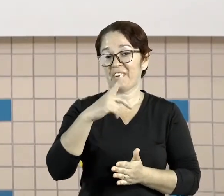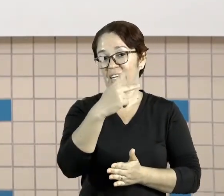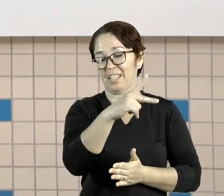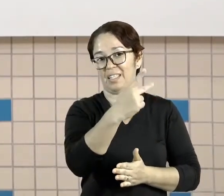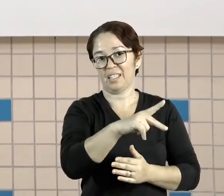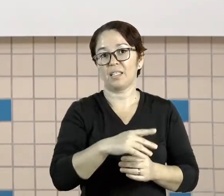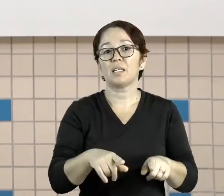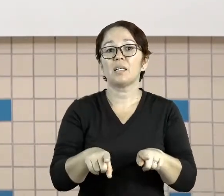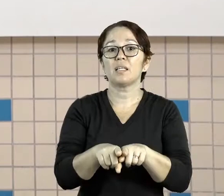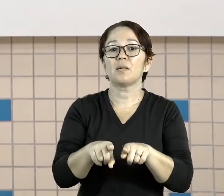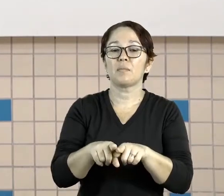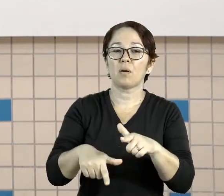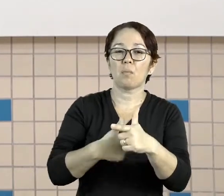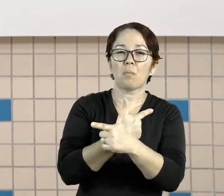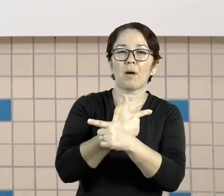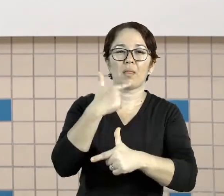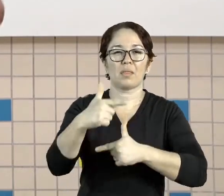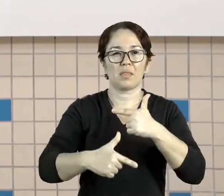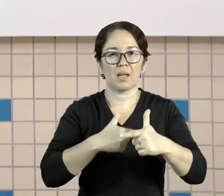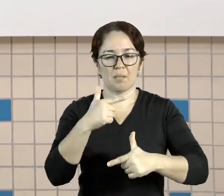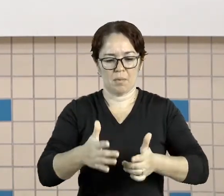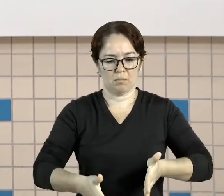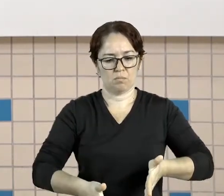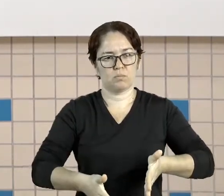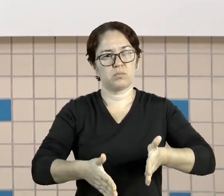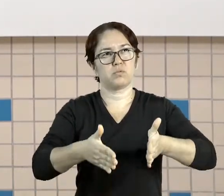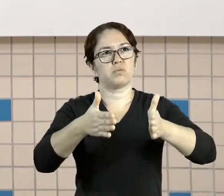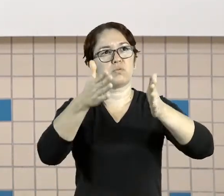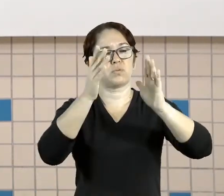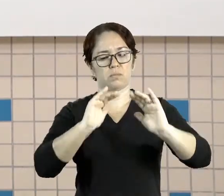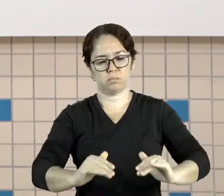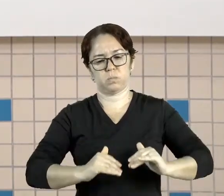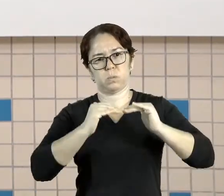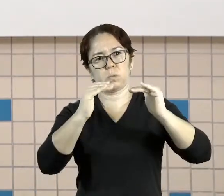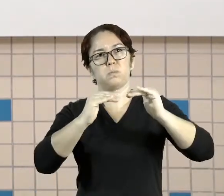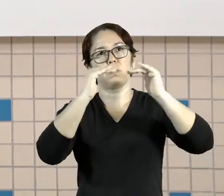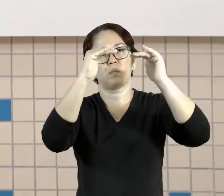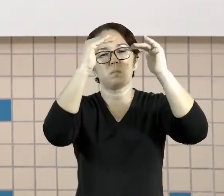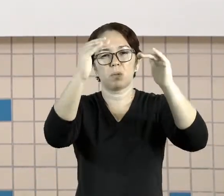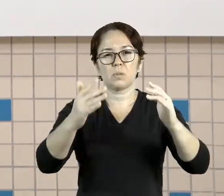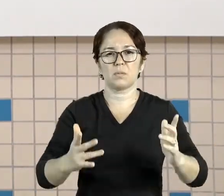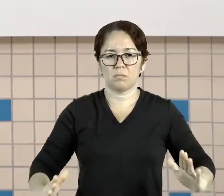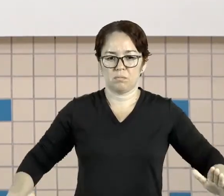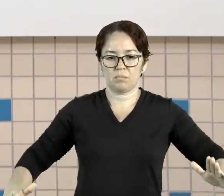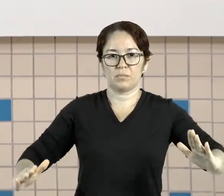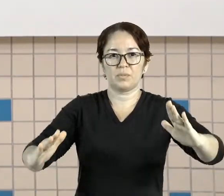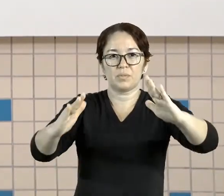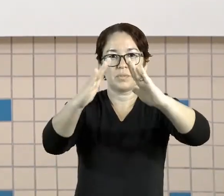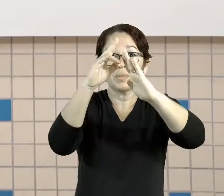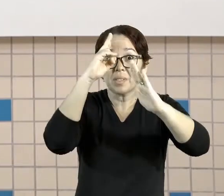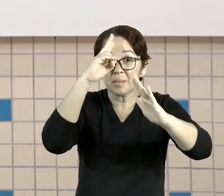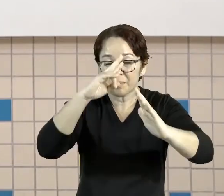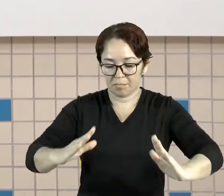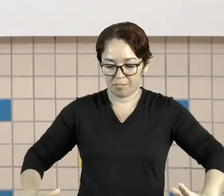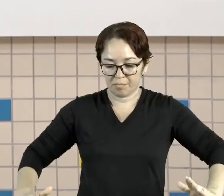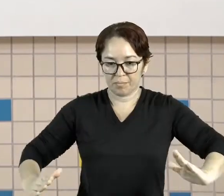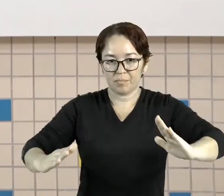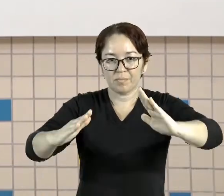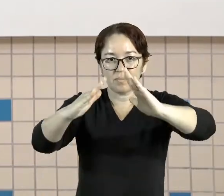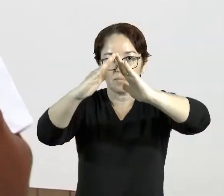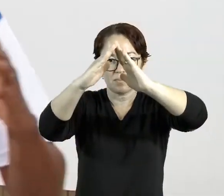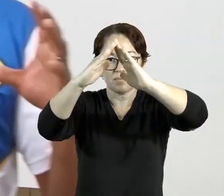prédios, certo? Os prédios dos maias, as suas construções, as pirâmides maias, Nós podemos destacar as pirâmides